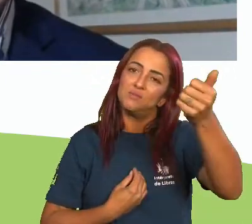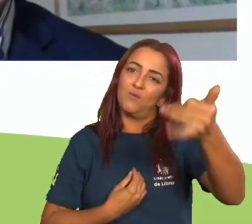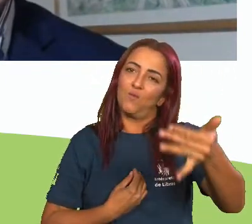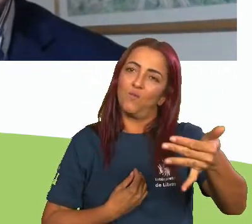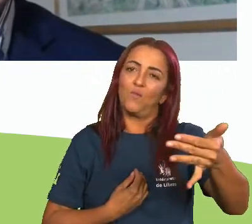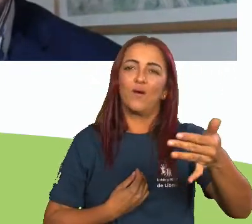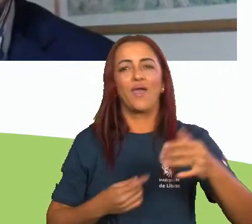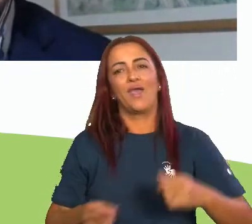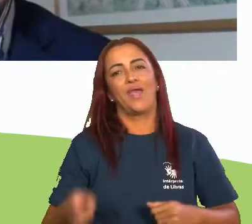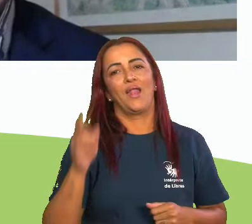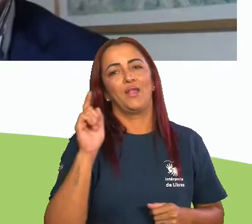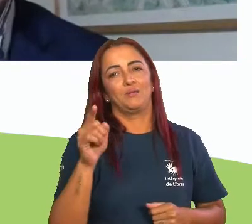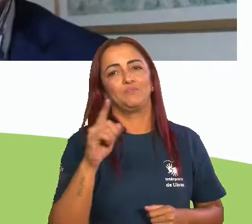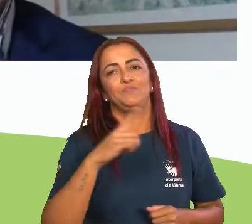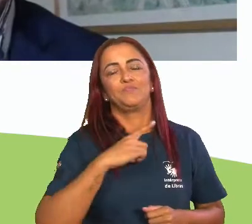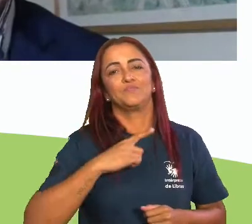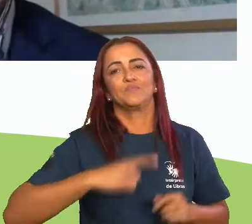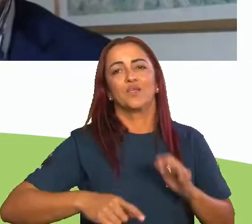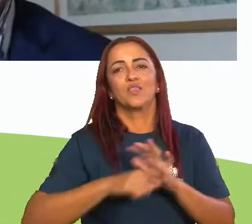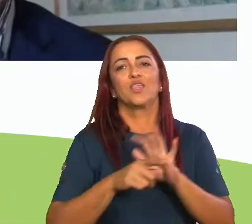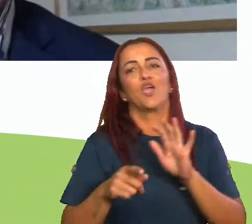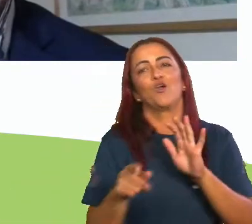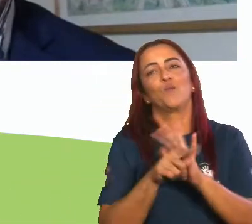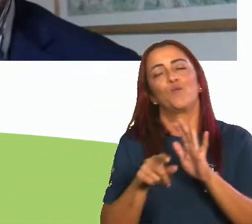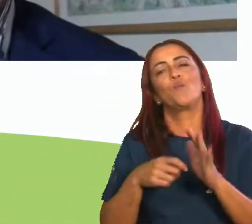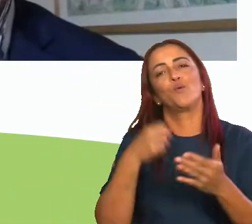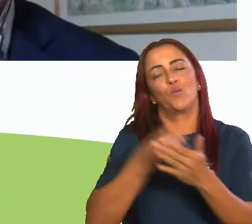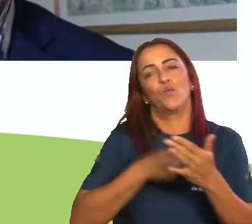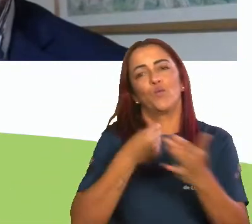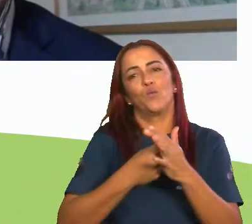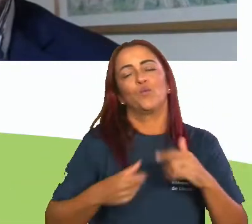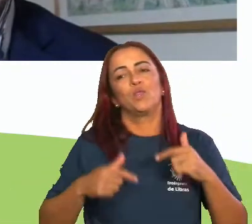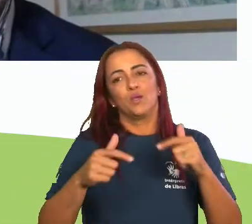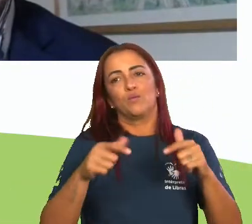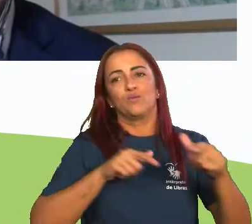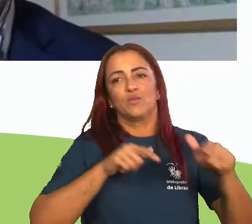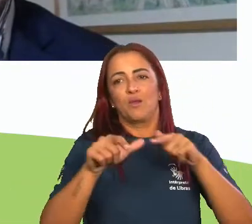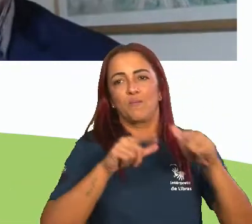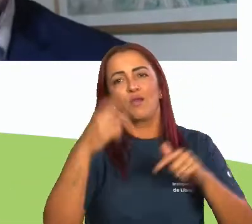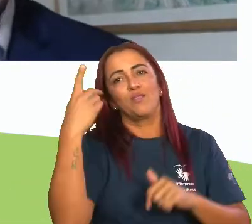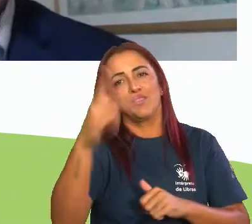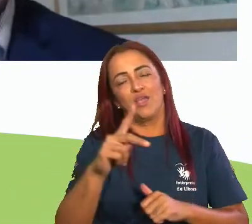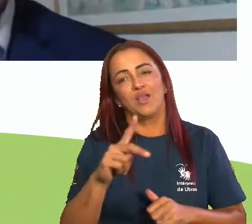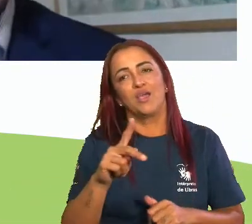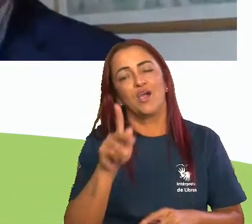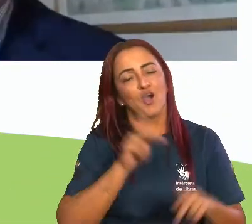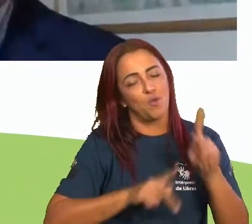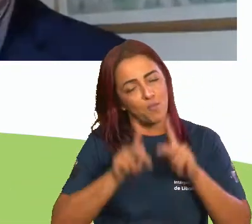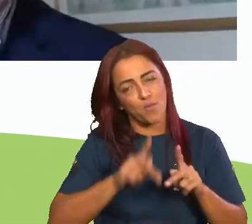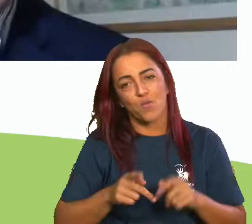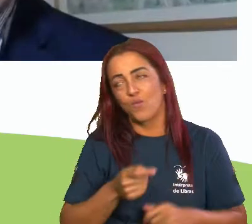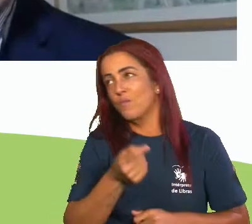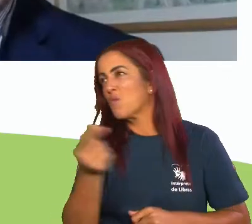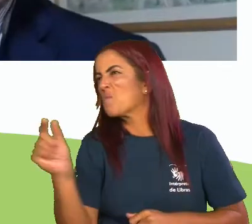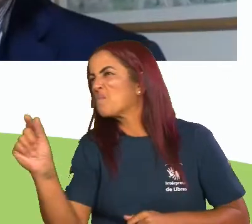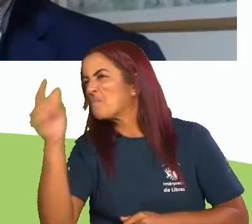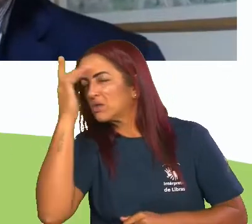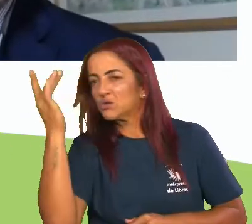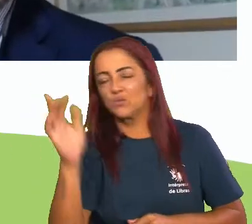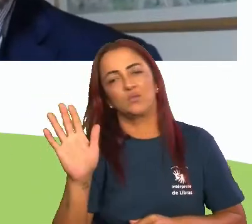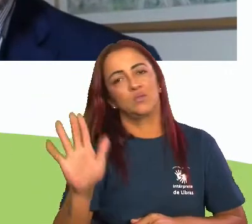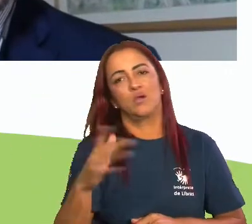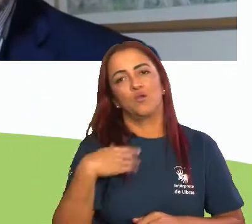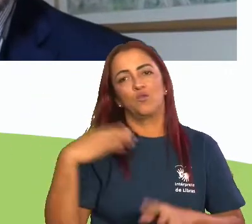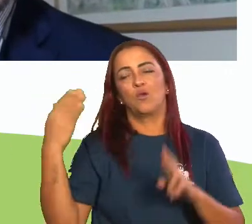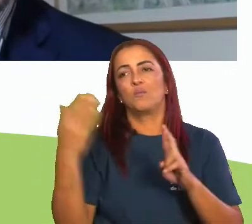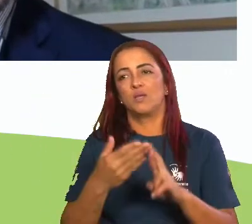ele está numa causa, né, que o trabalho dele é para todos. Então, eu estou aqui